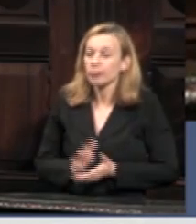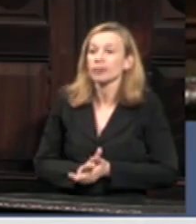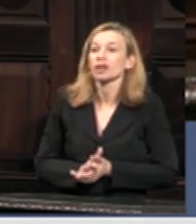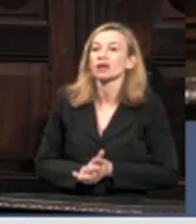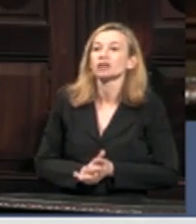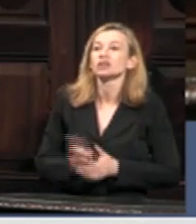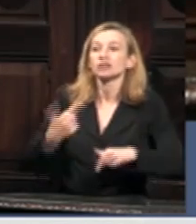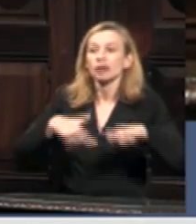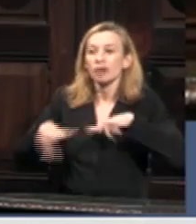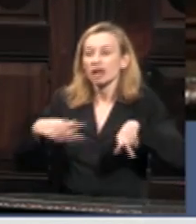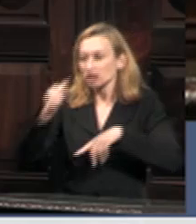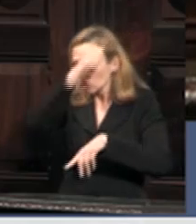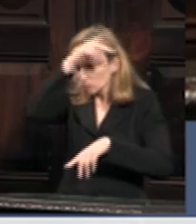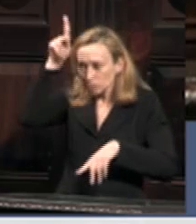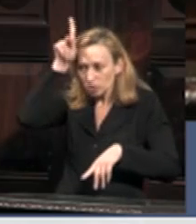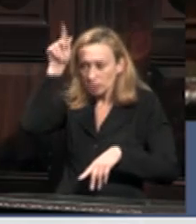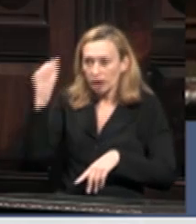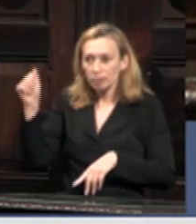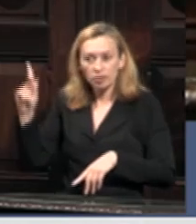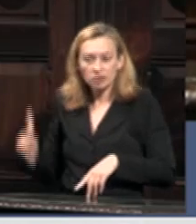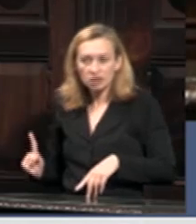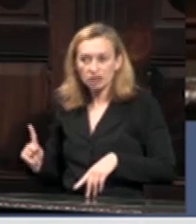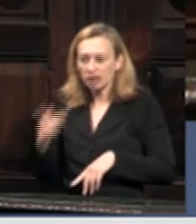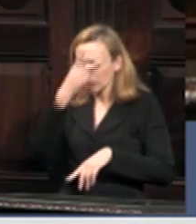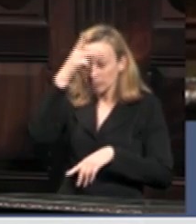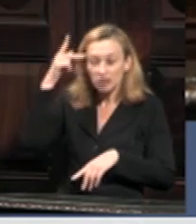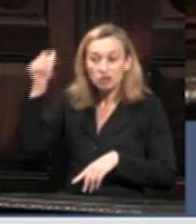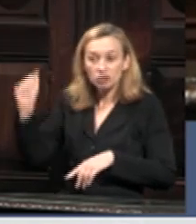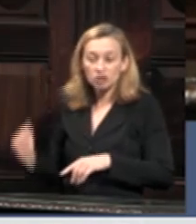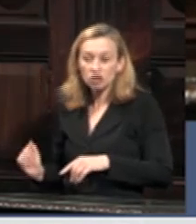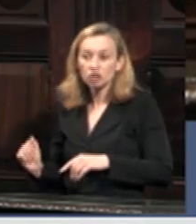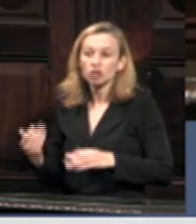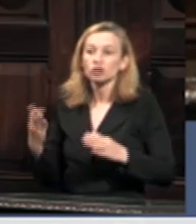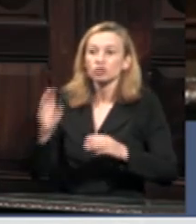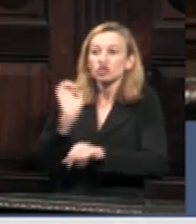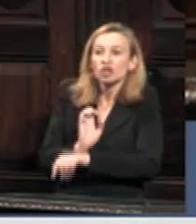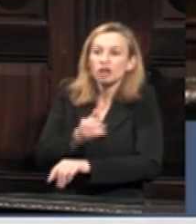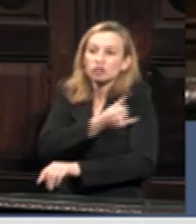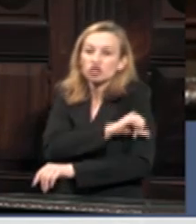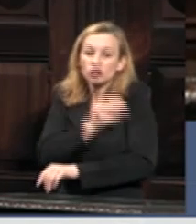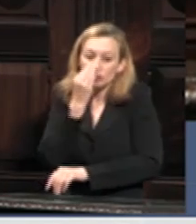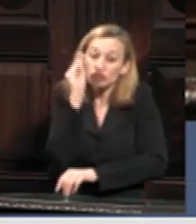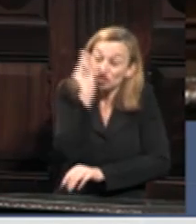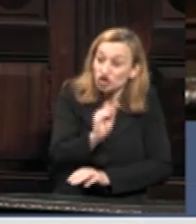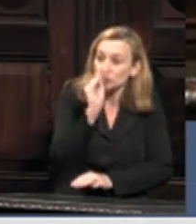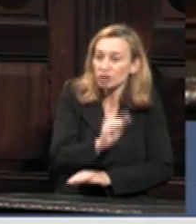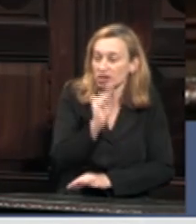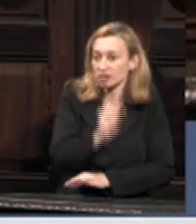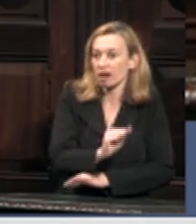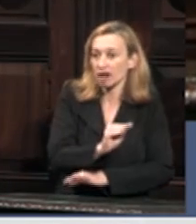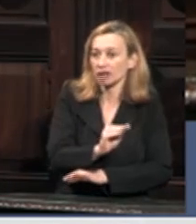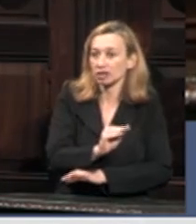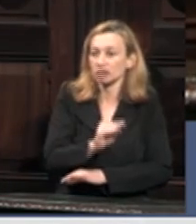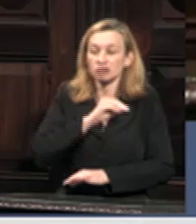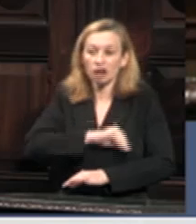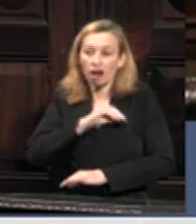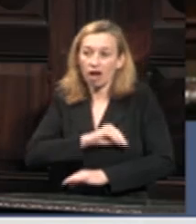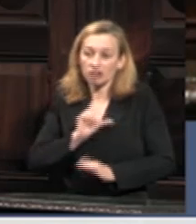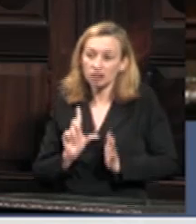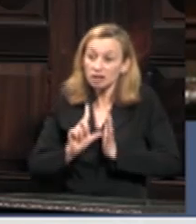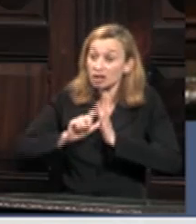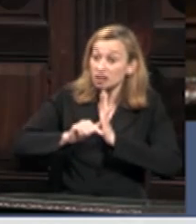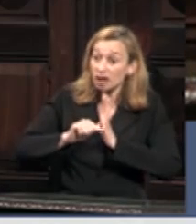Servidores públicos, aposentados e pensionistas do Estado do Rio de Janeiro foram humilhados, com meses de salários